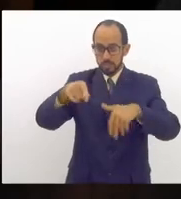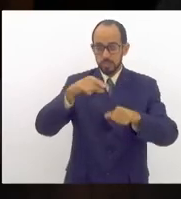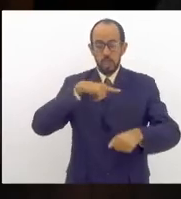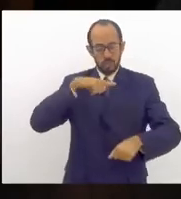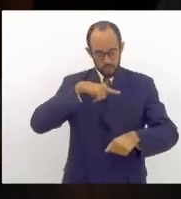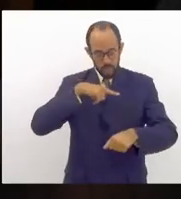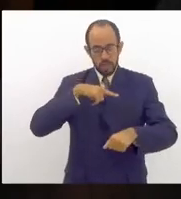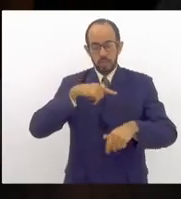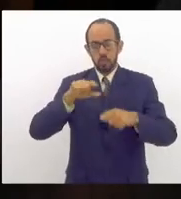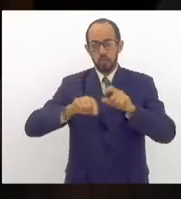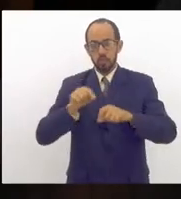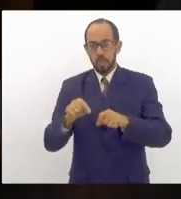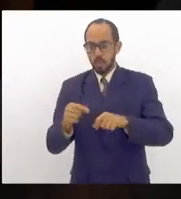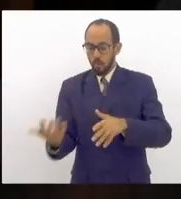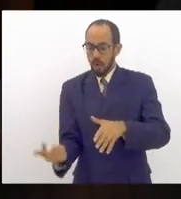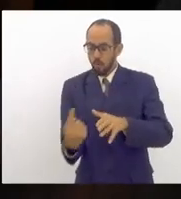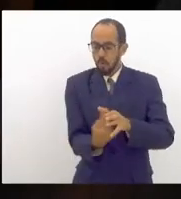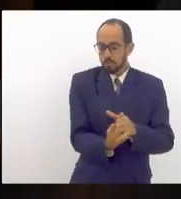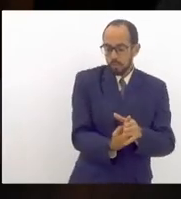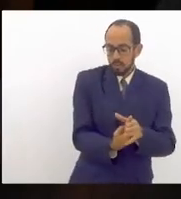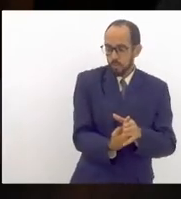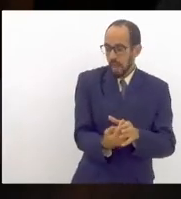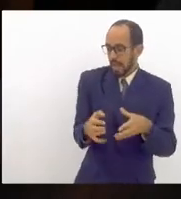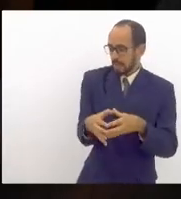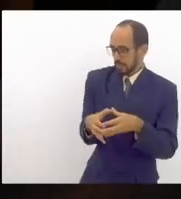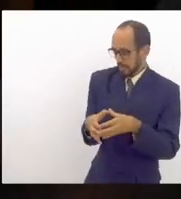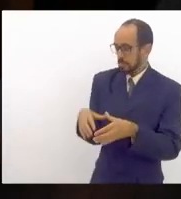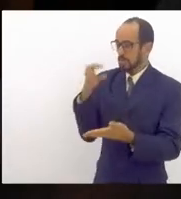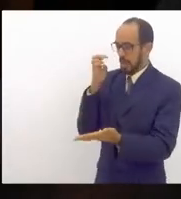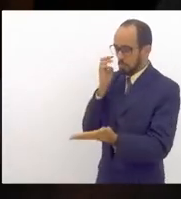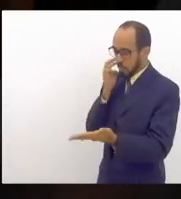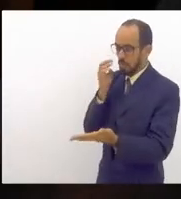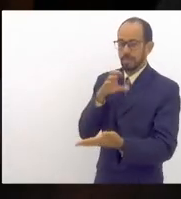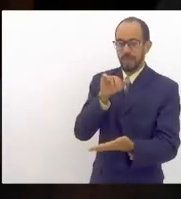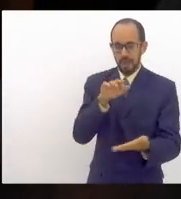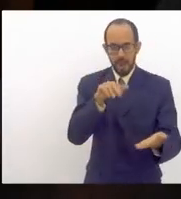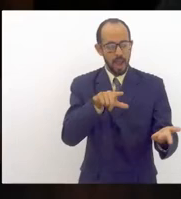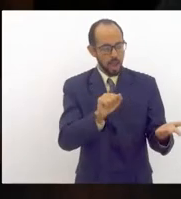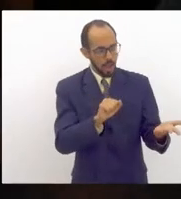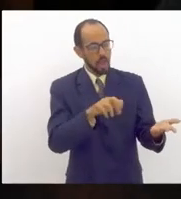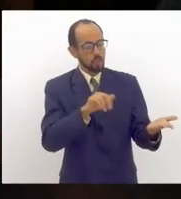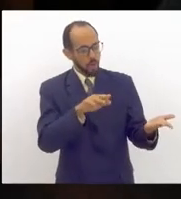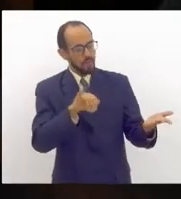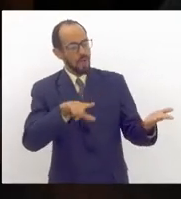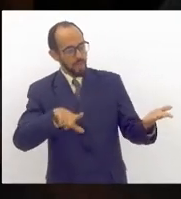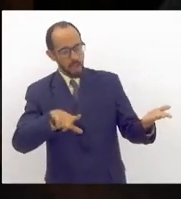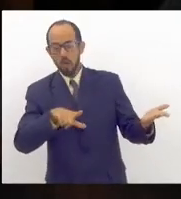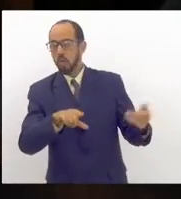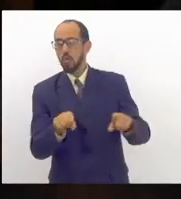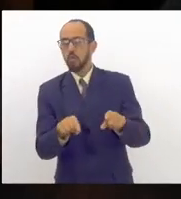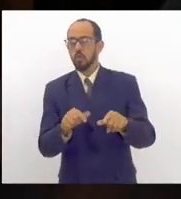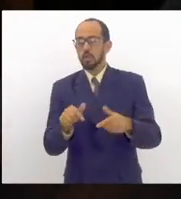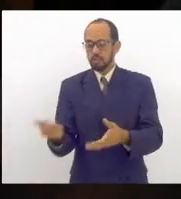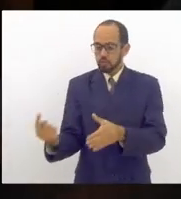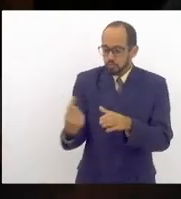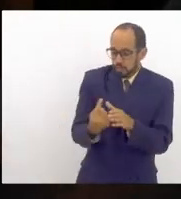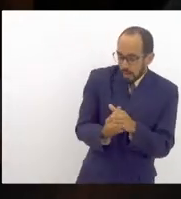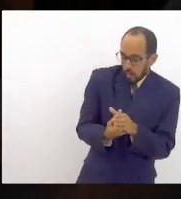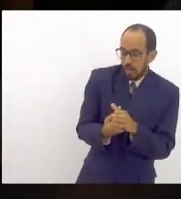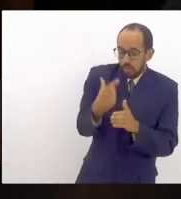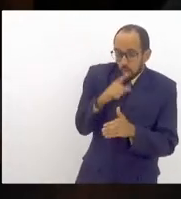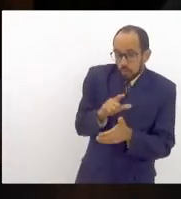grande assim tanto tanto a equipe da da Mônica Carla Rafael entre tantos outros ele sempre nos acolhe e a gente consegue